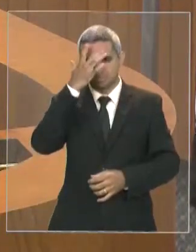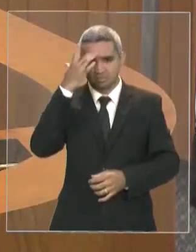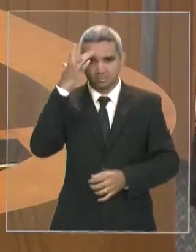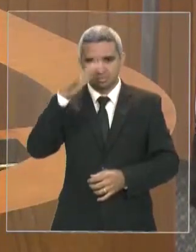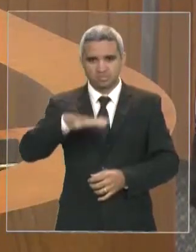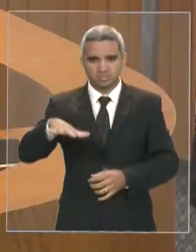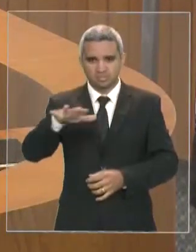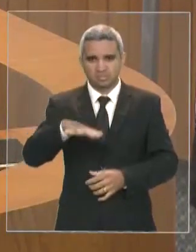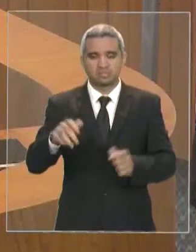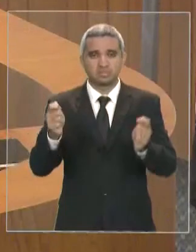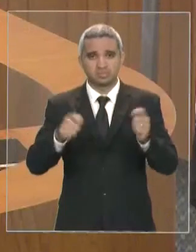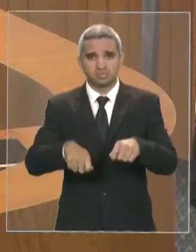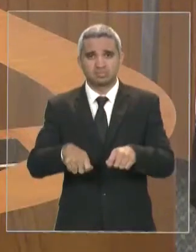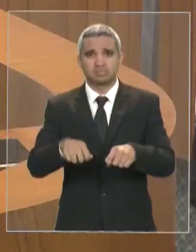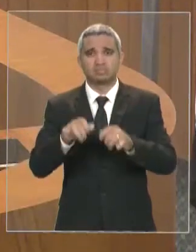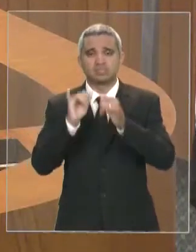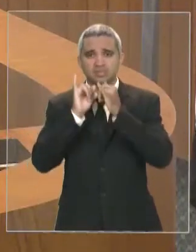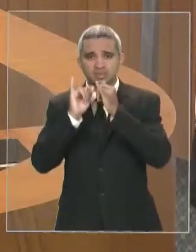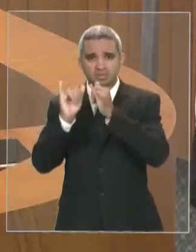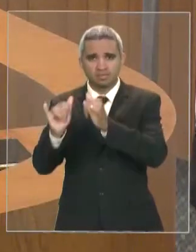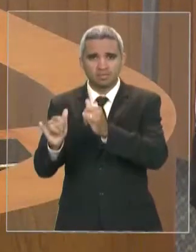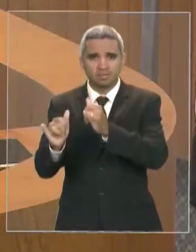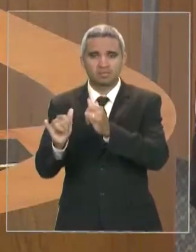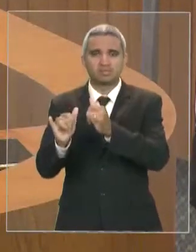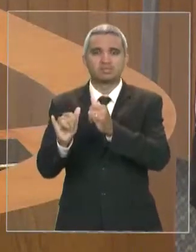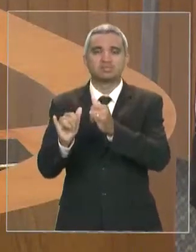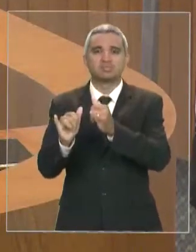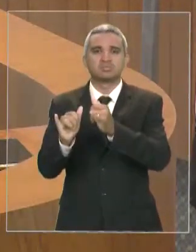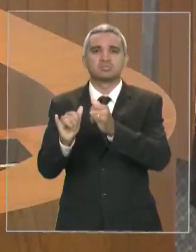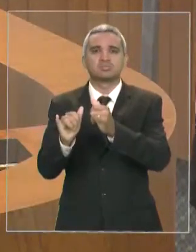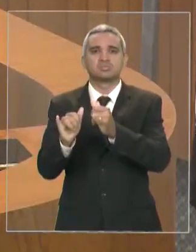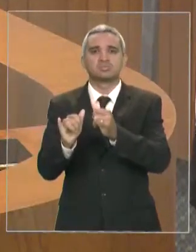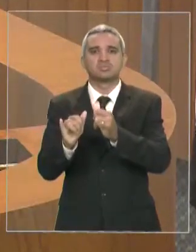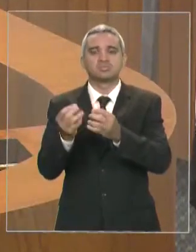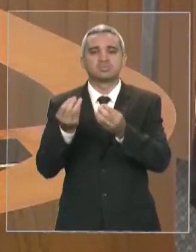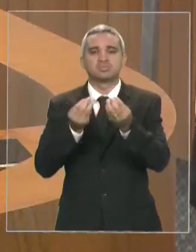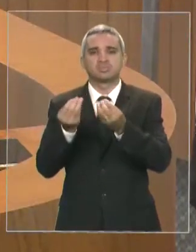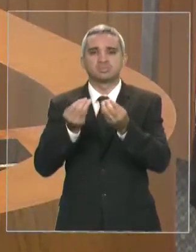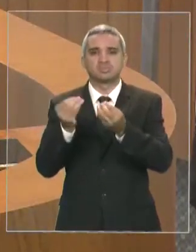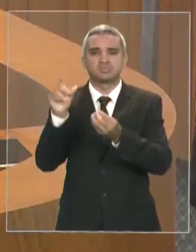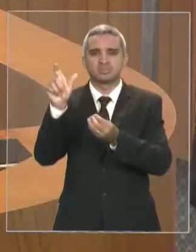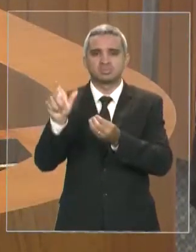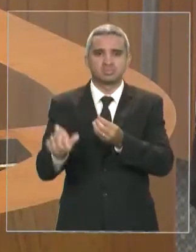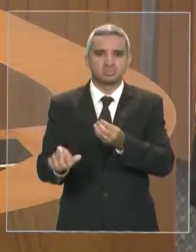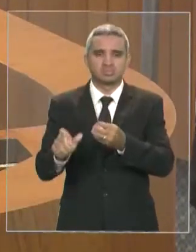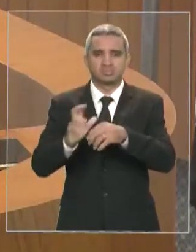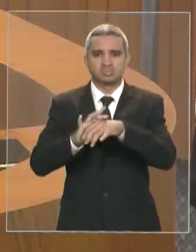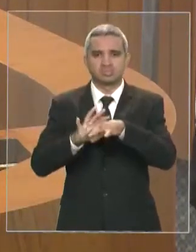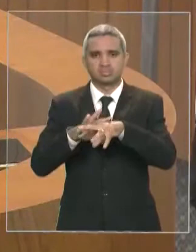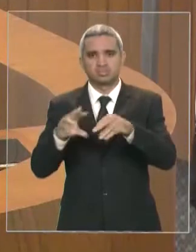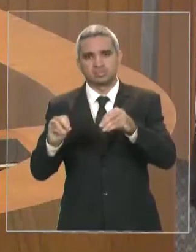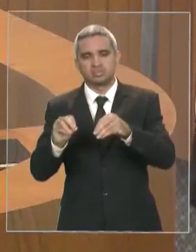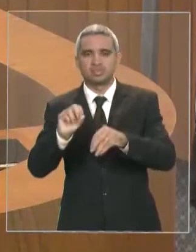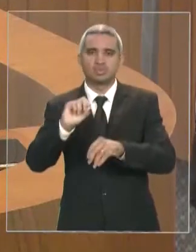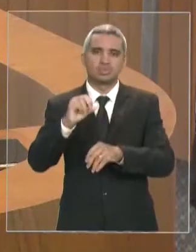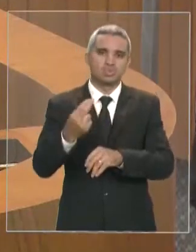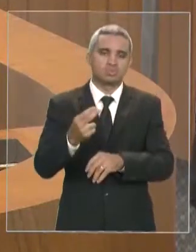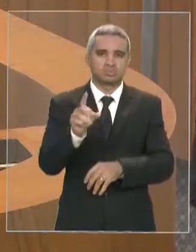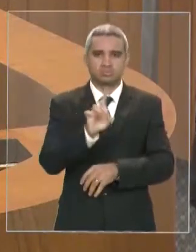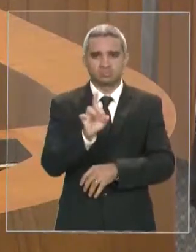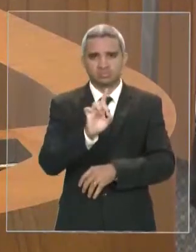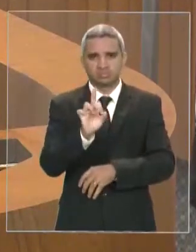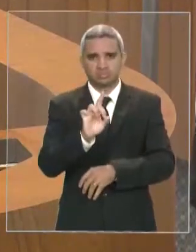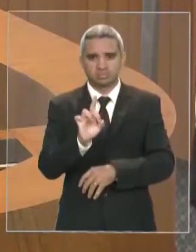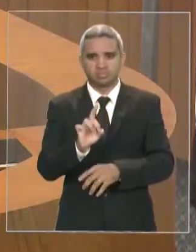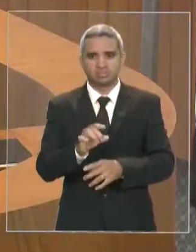sejam informados formalmente sobre a perspectiva ou não de cura, para que possam, no caso